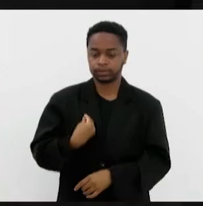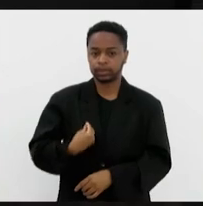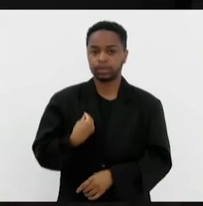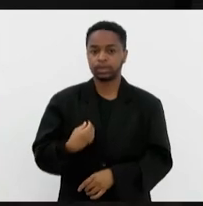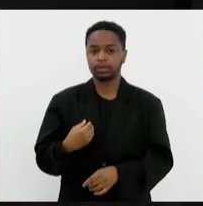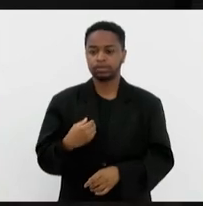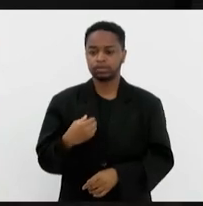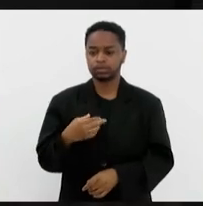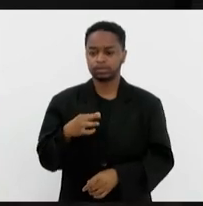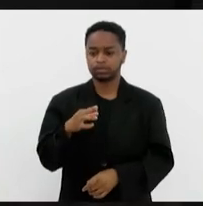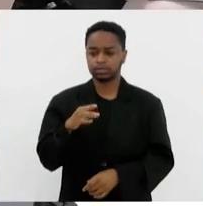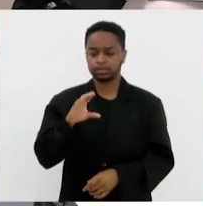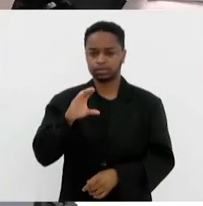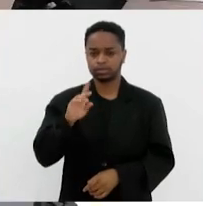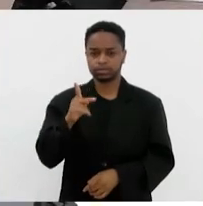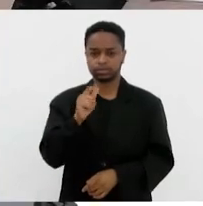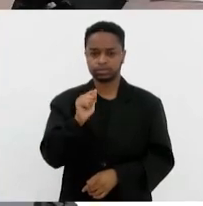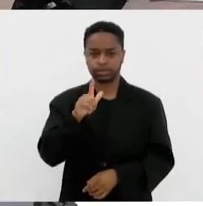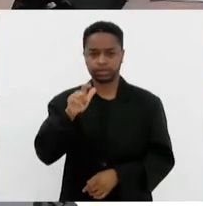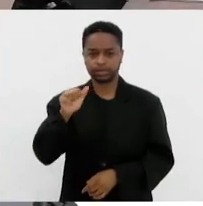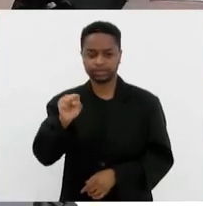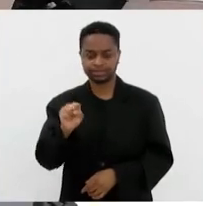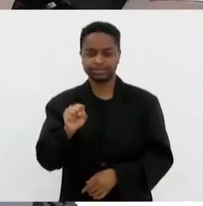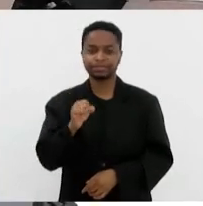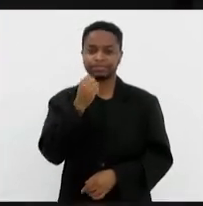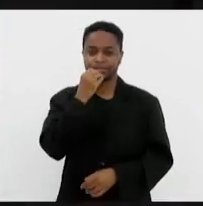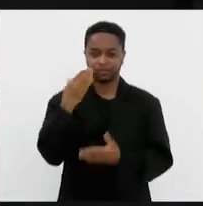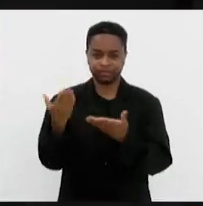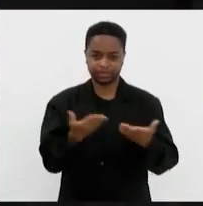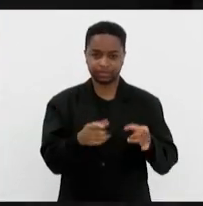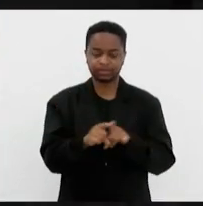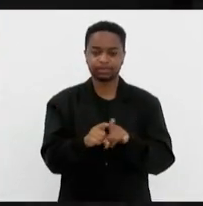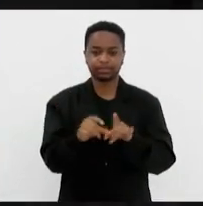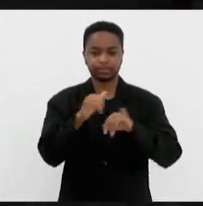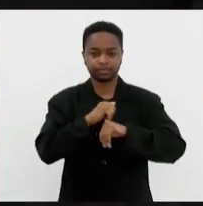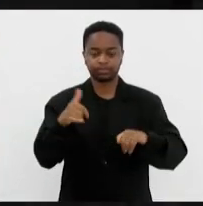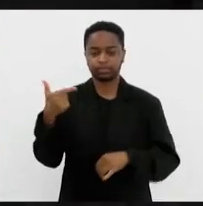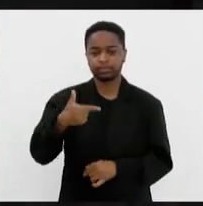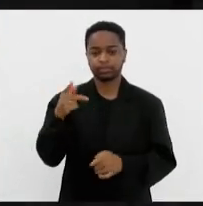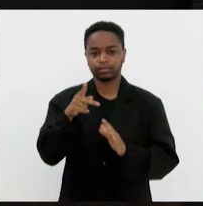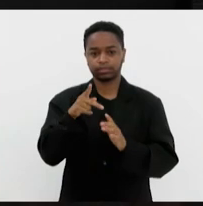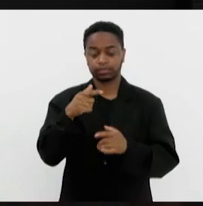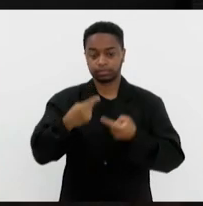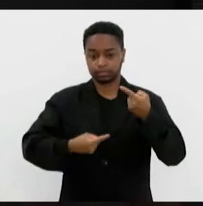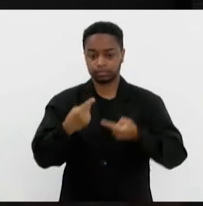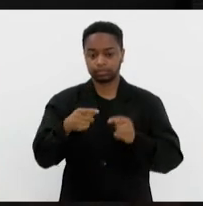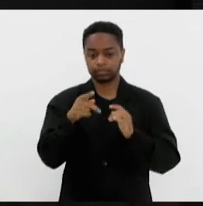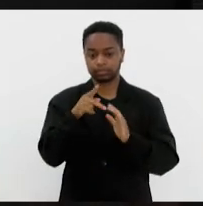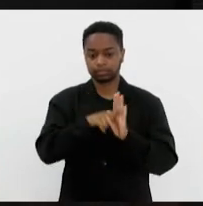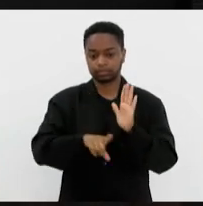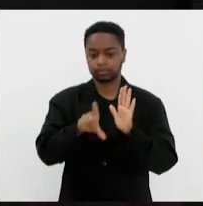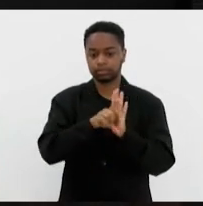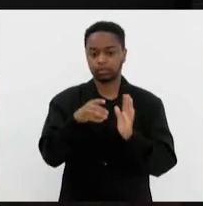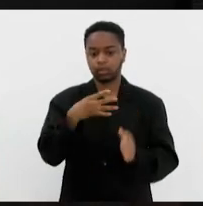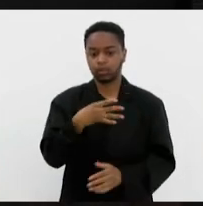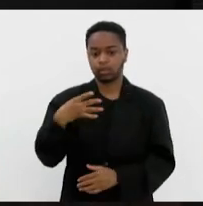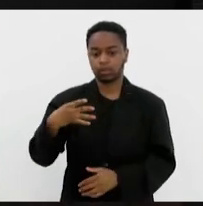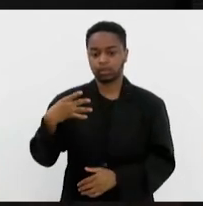ali. Sejam todos bem-vindos. Anuncio, em segunda discussão, projeto de lei número